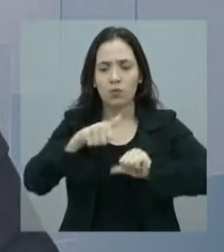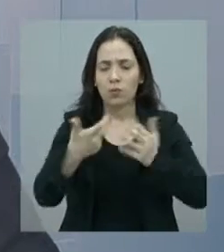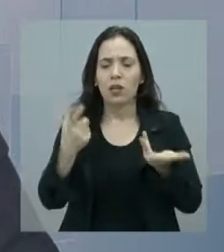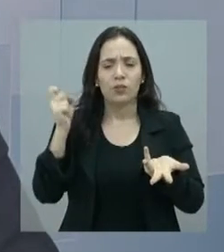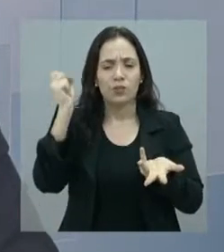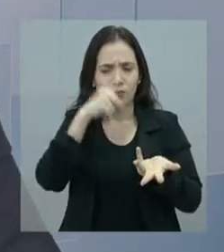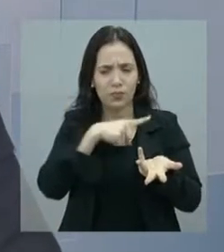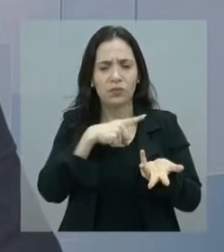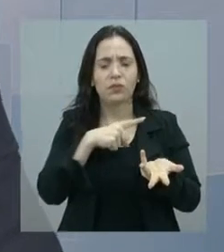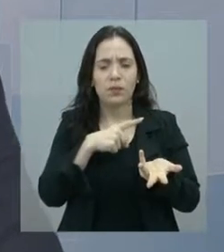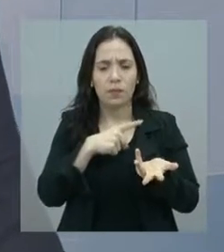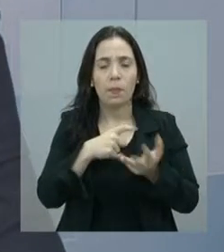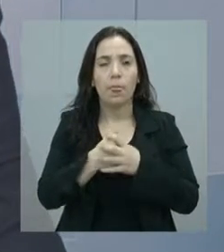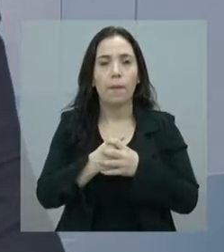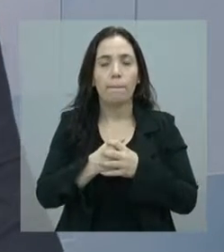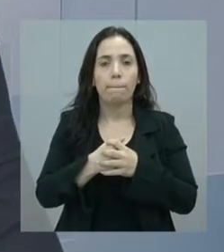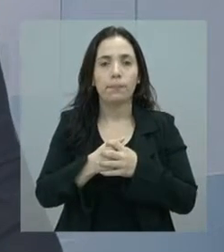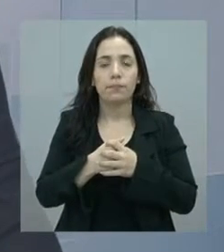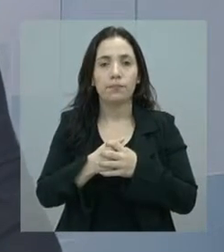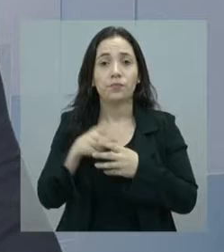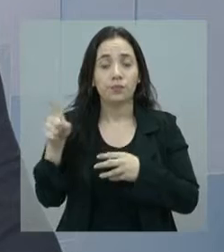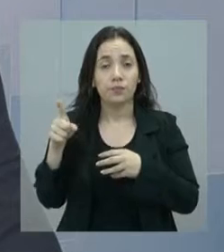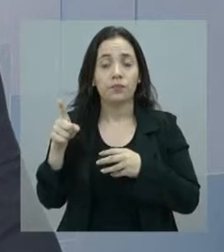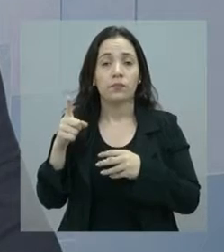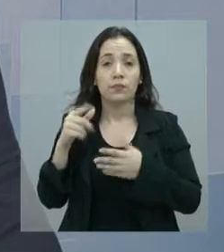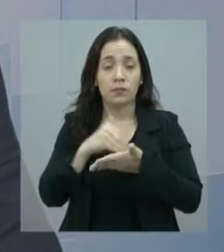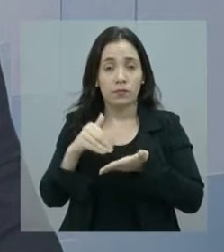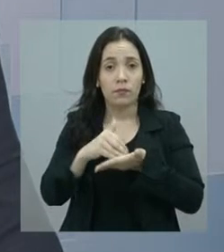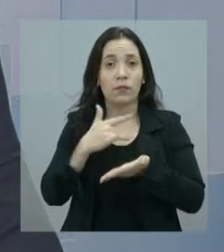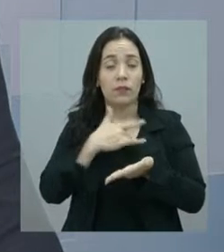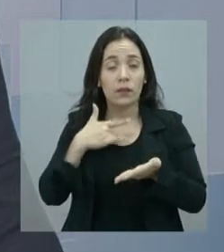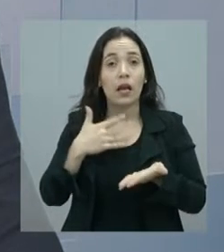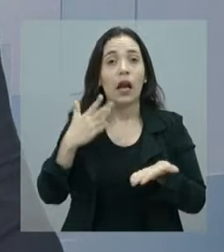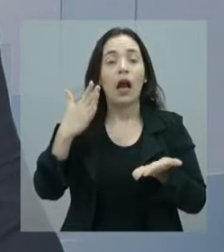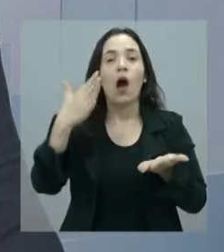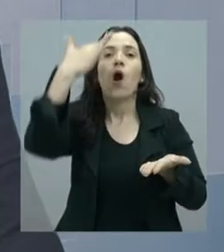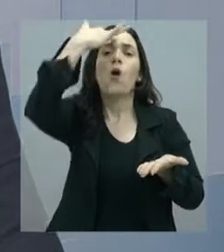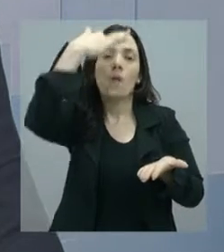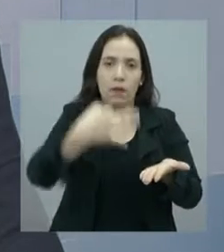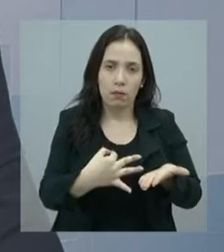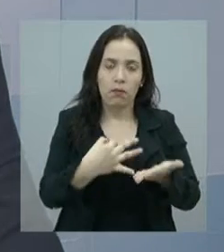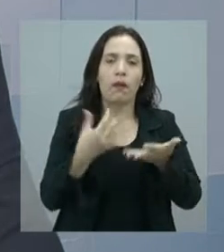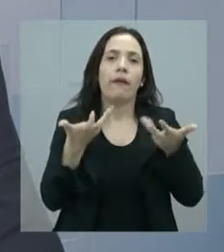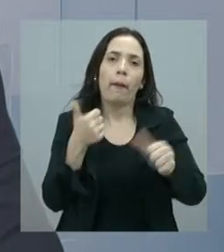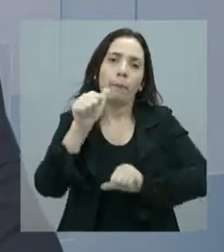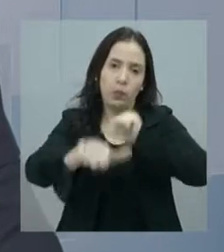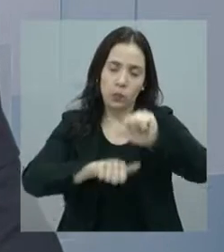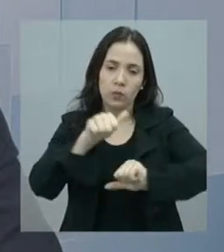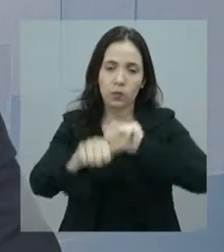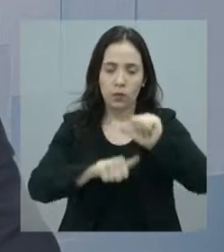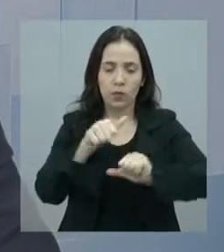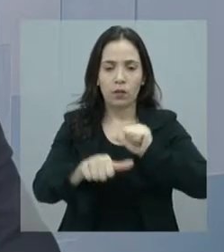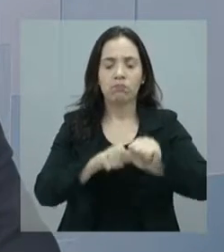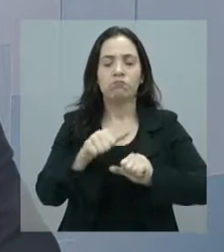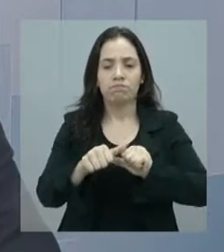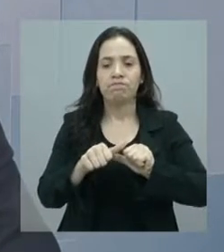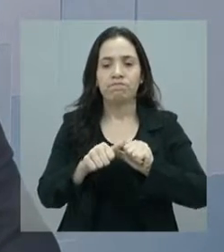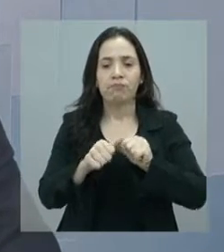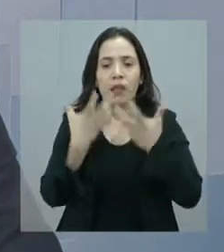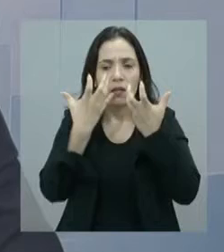difícil. E agora o Cabeto entendeu isso e resolveu modificar e assumiu essa